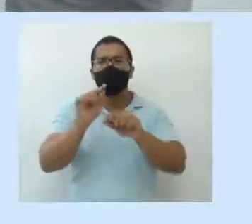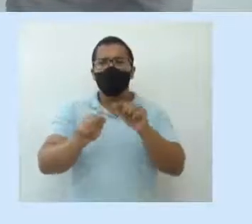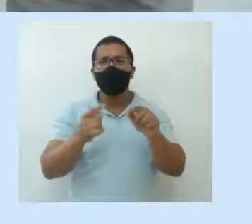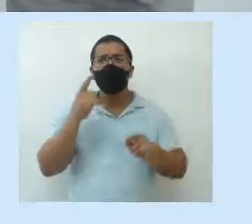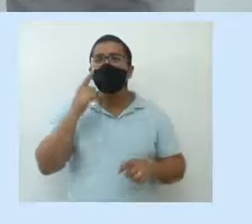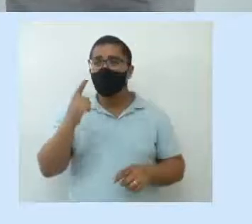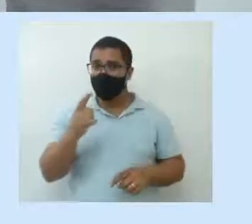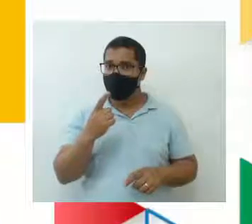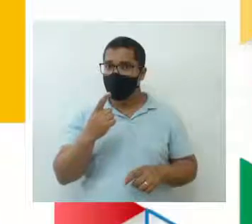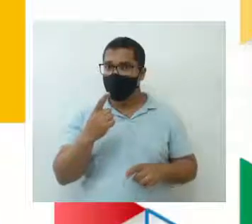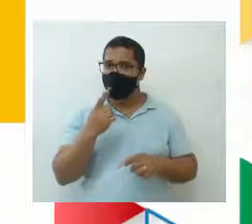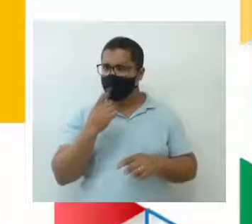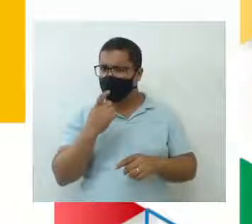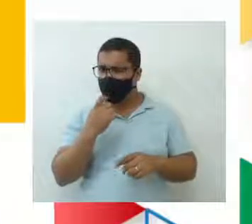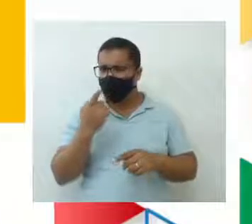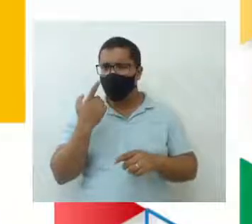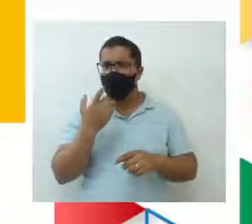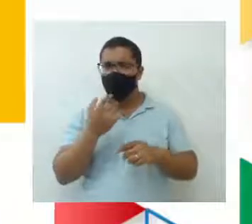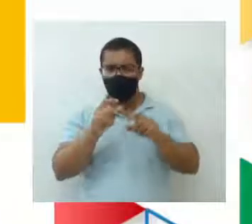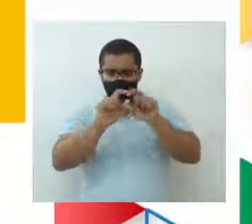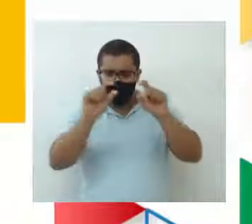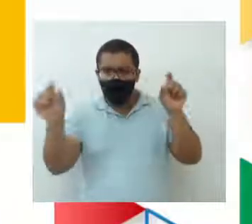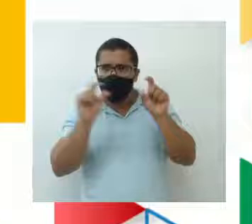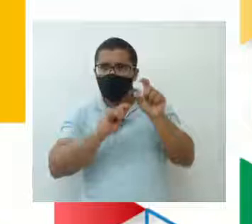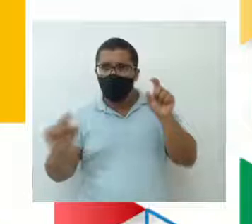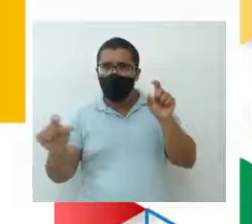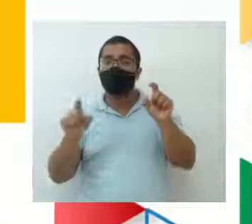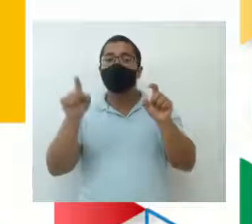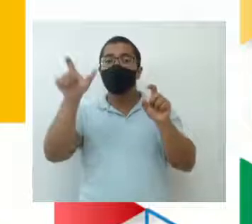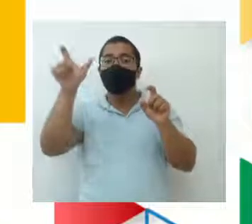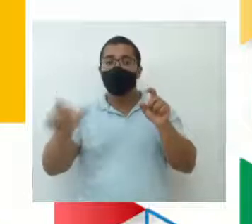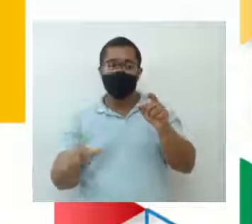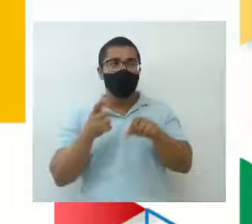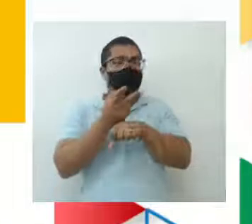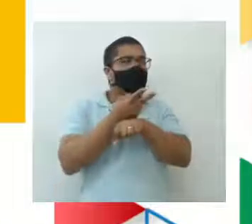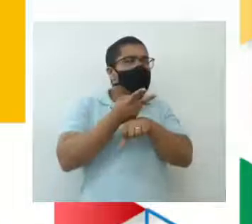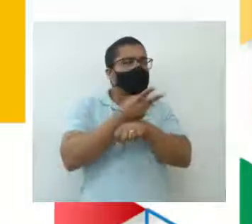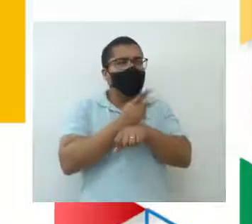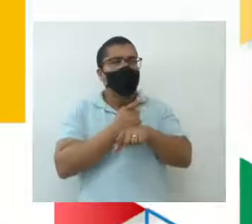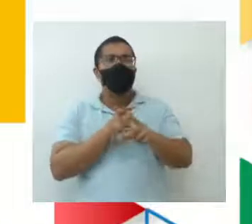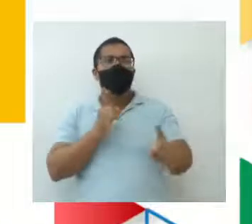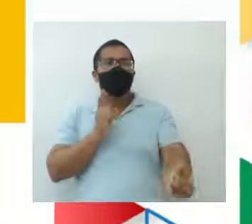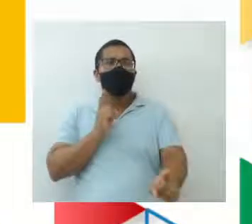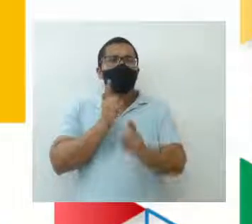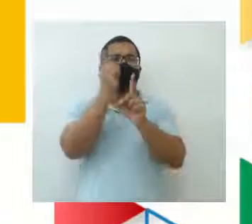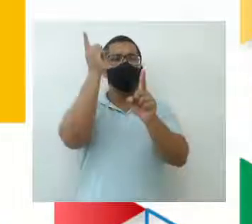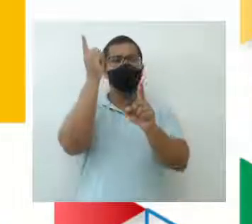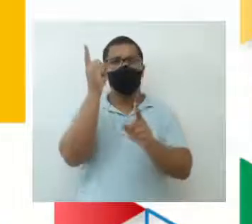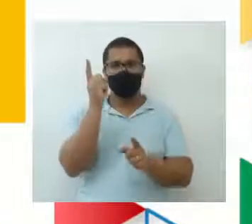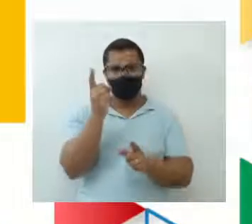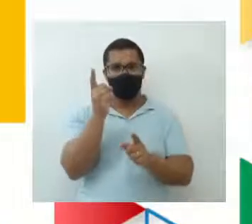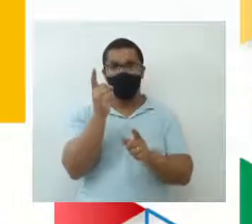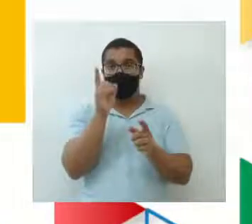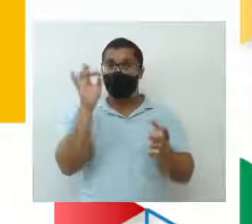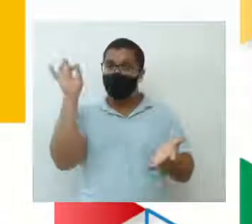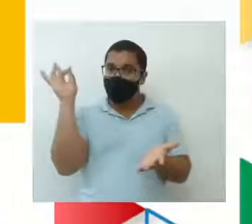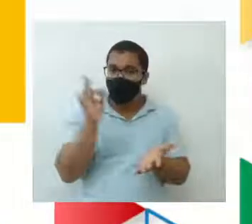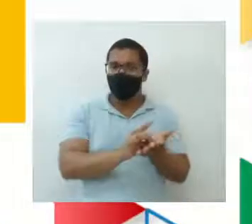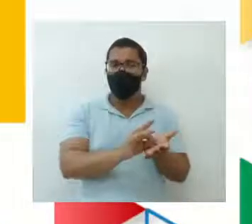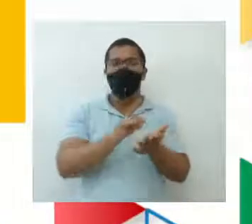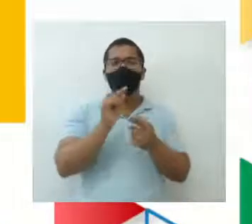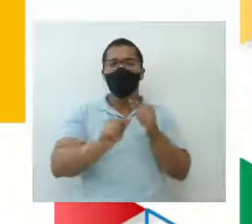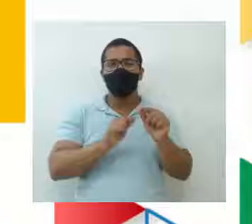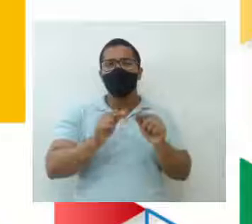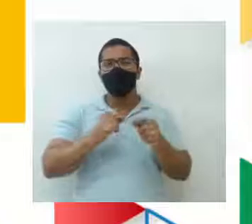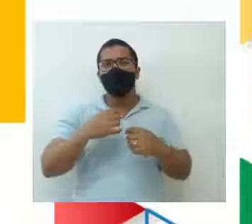destaque em vermelho, nós temos Russell buscou alcançar a essência a partir da